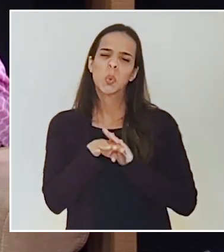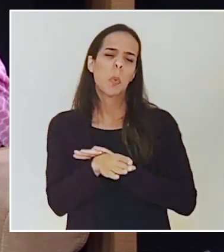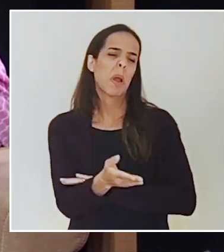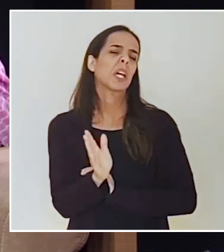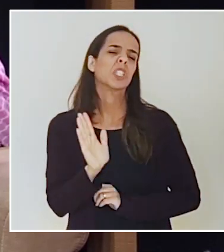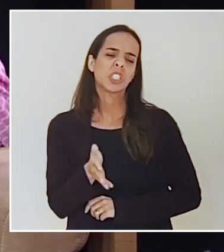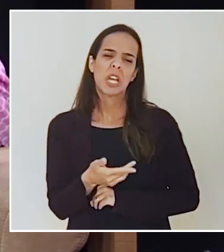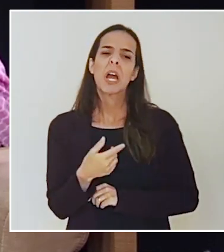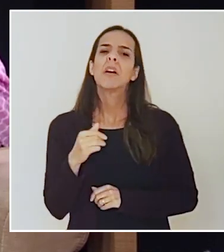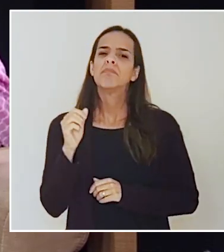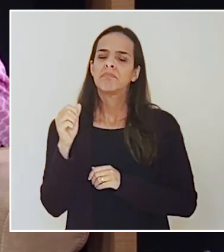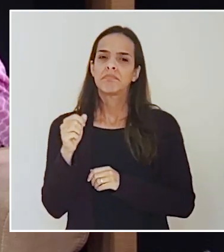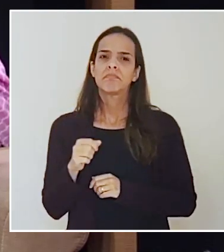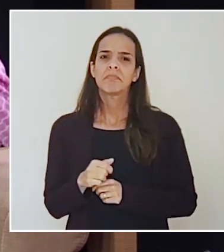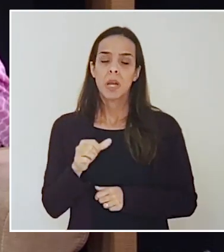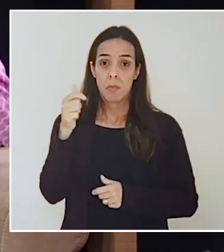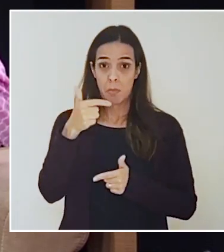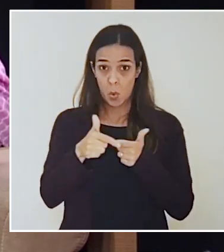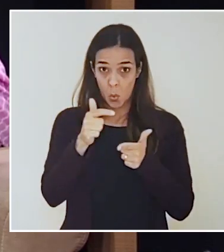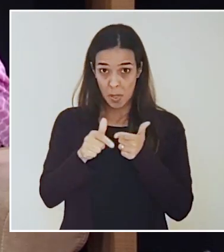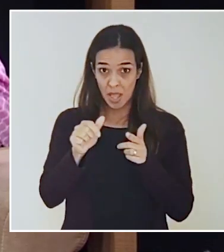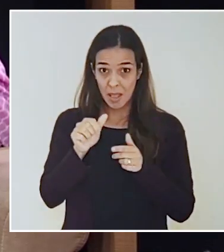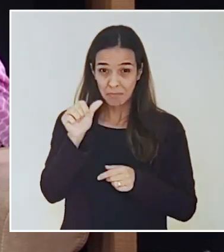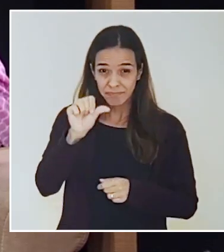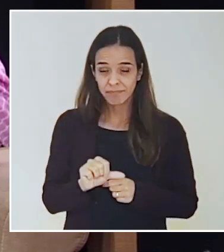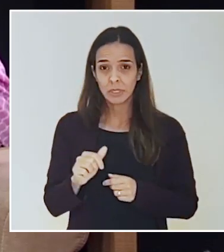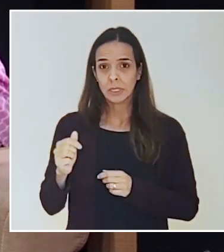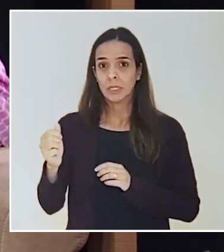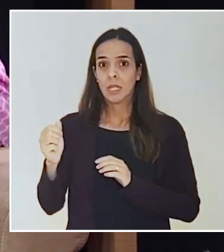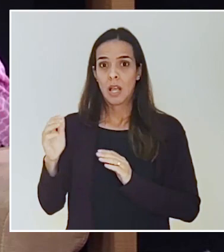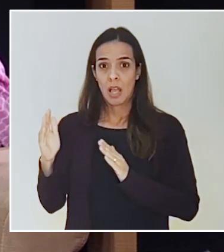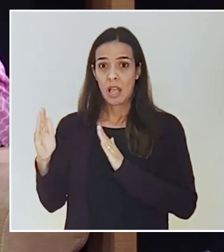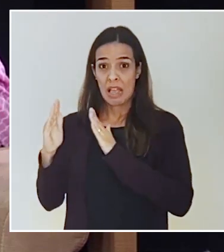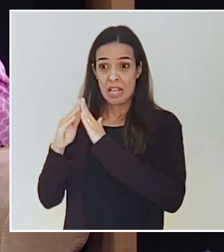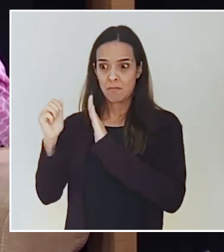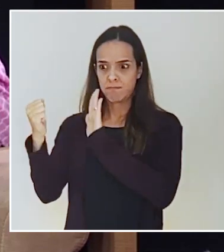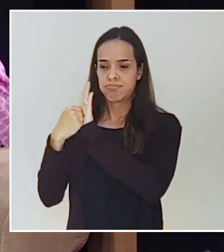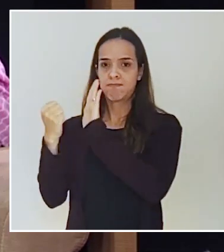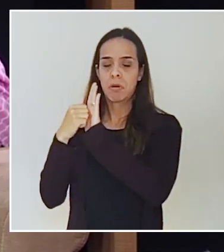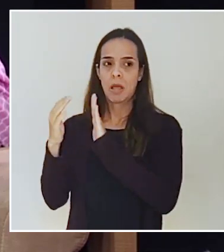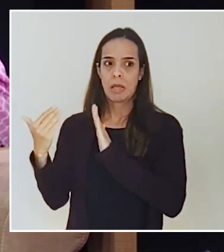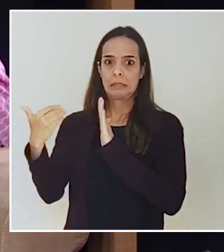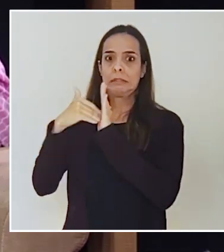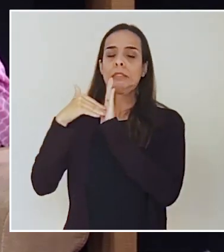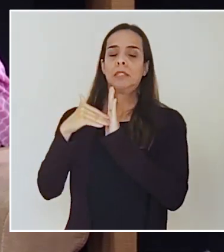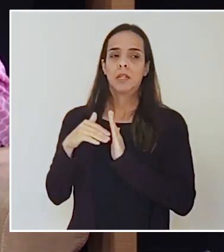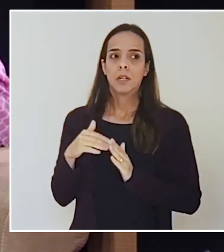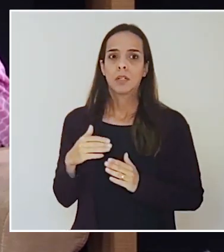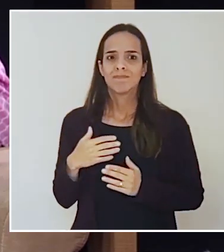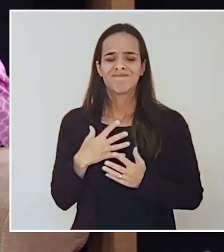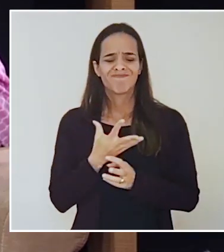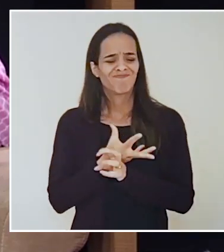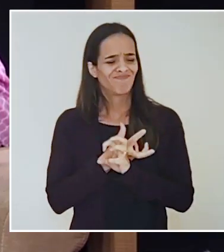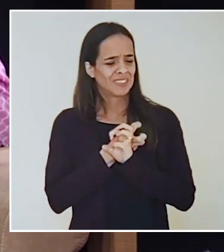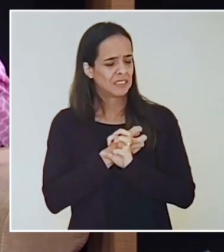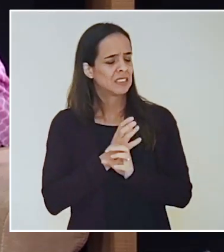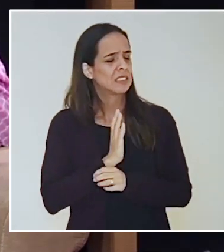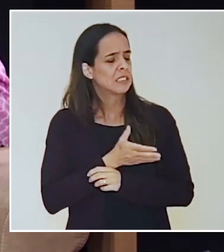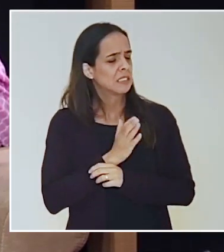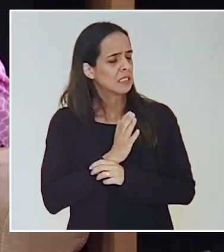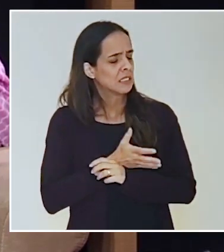porta, quando o deserto se instala em nosso peito, a solução para enfrentar a carranca desta